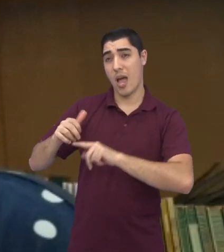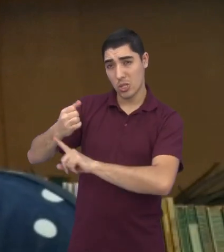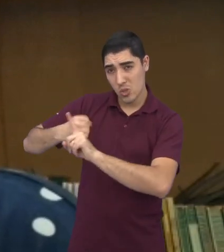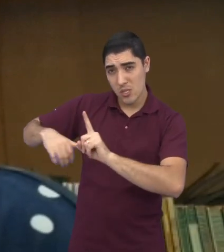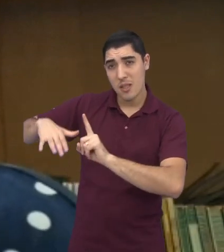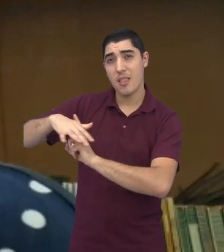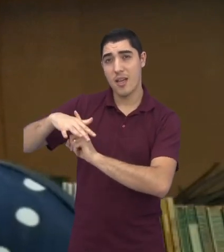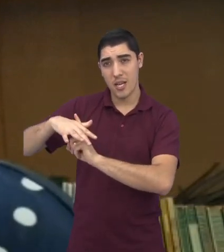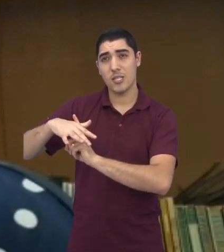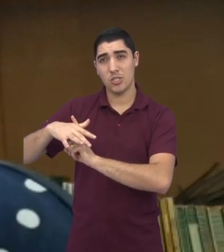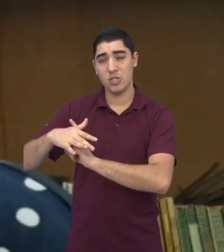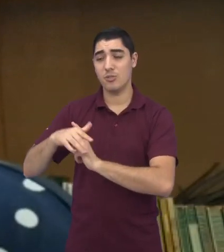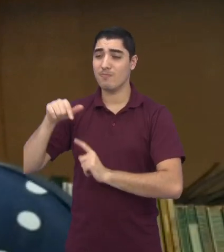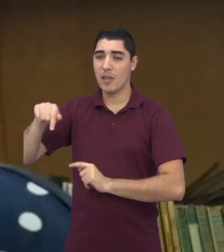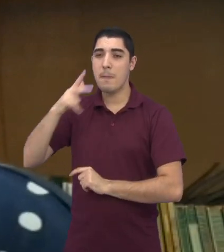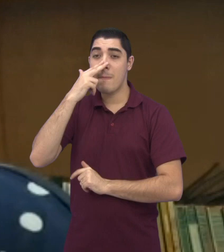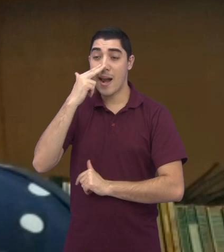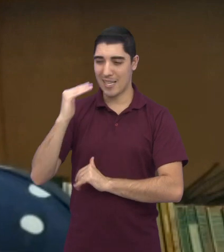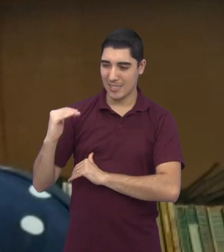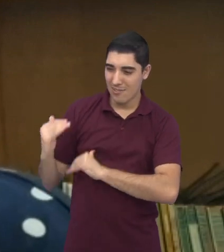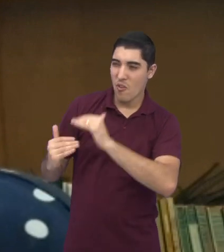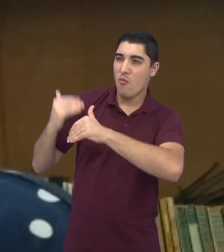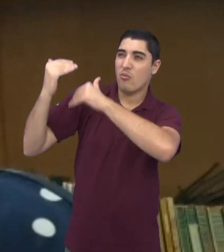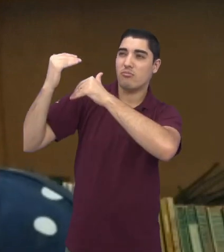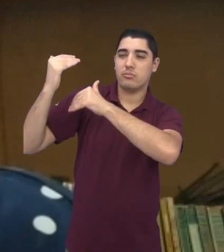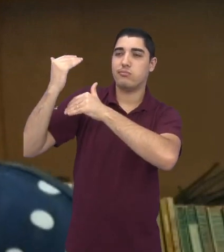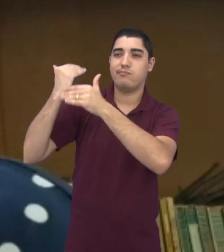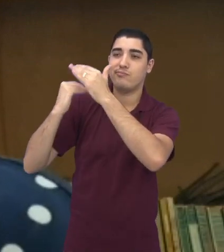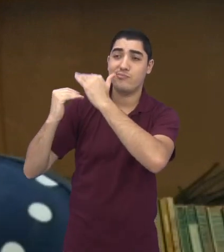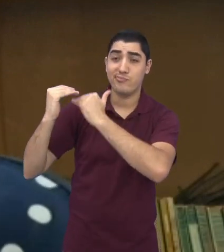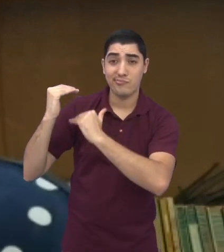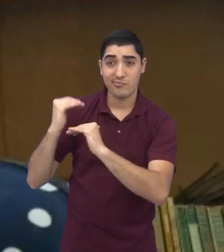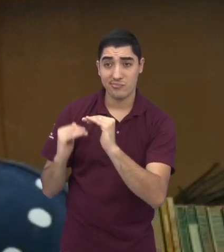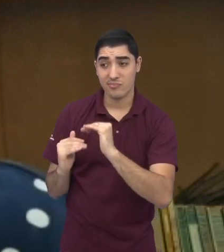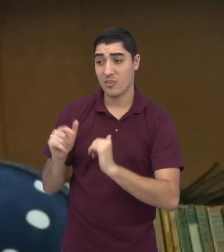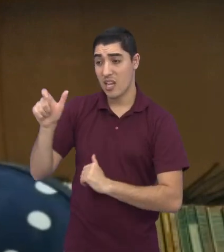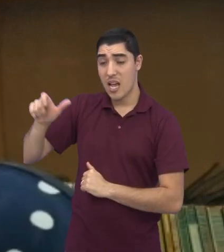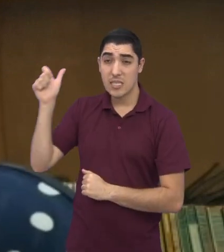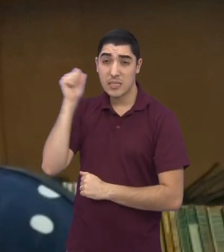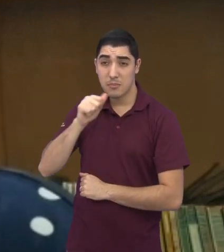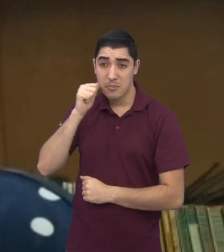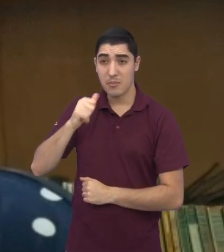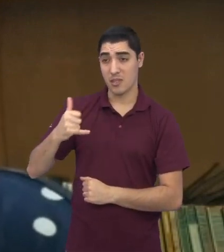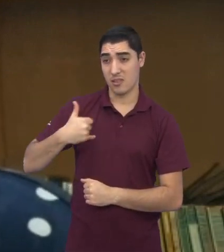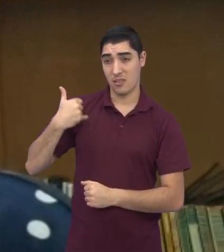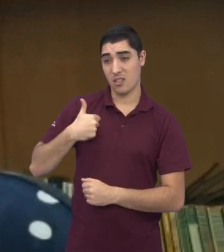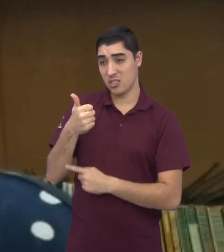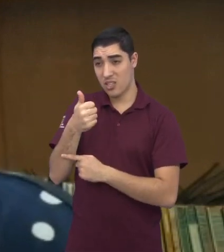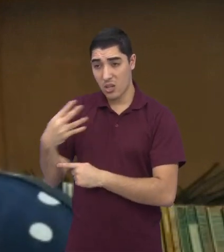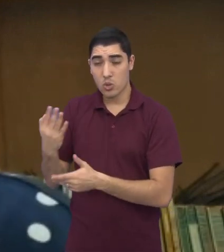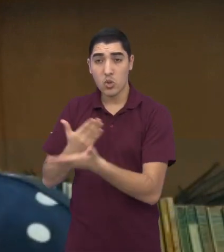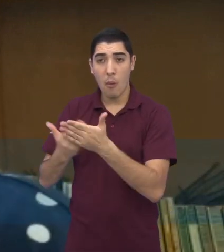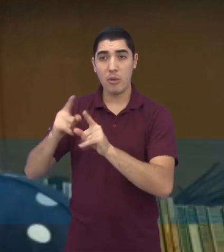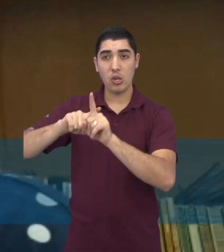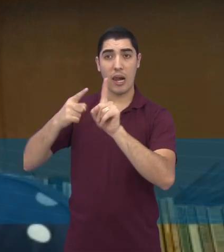sociedade que retrocede nas questões sociais. As meninas estão engravidando aos 14, como minha